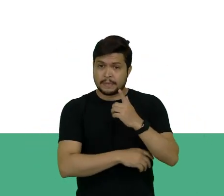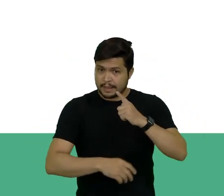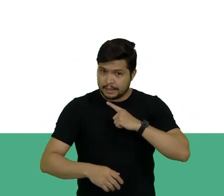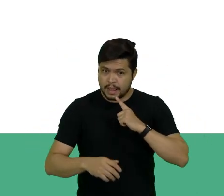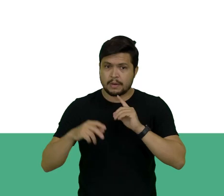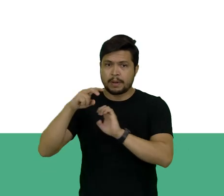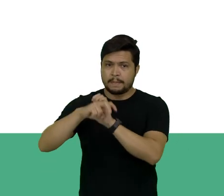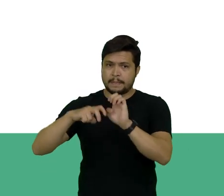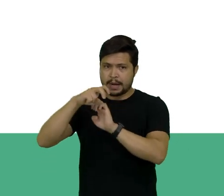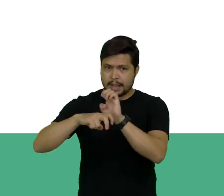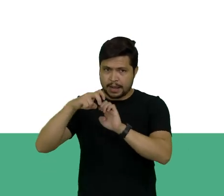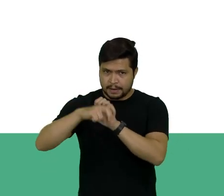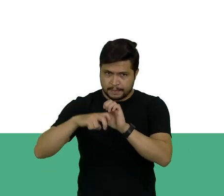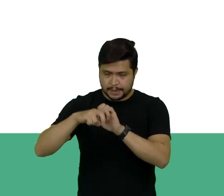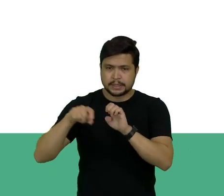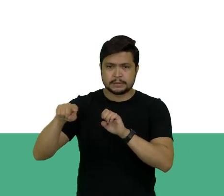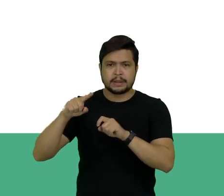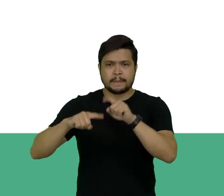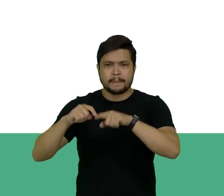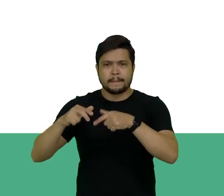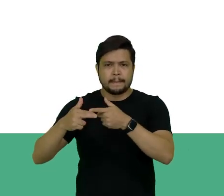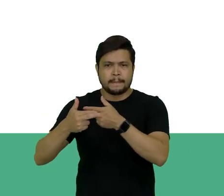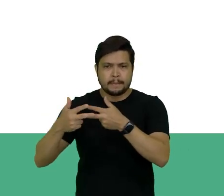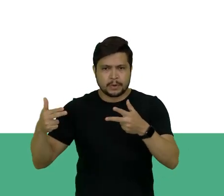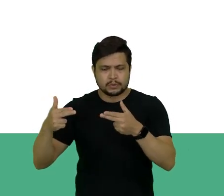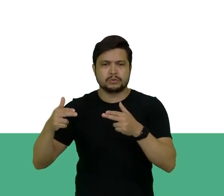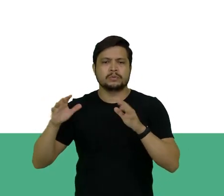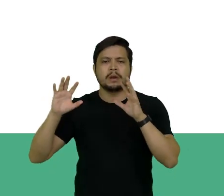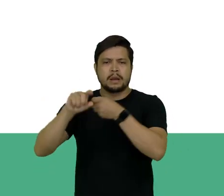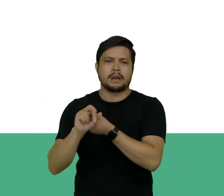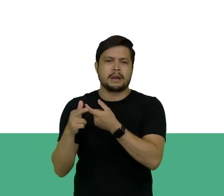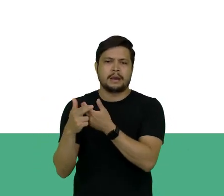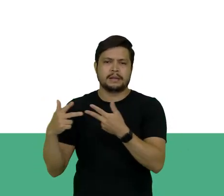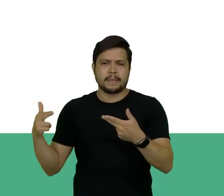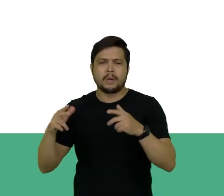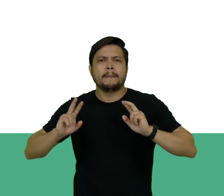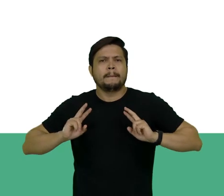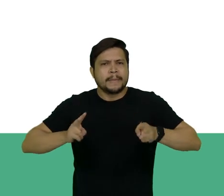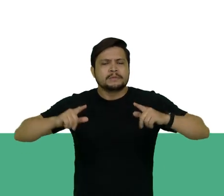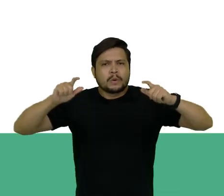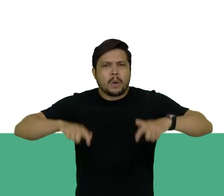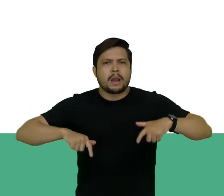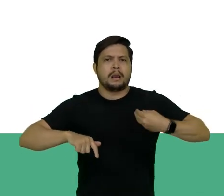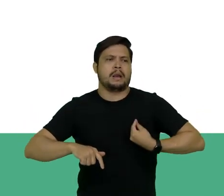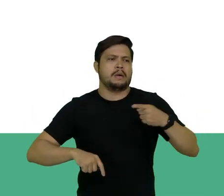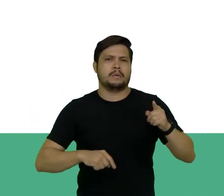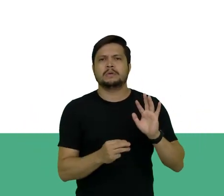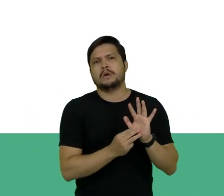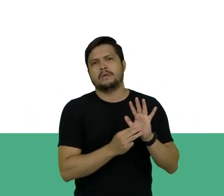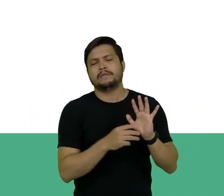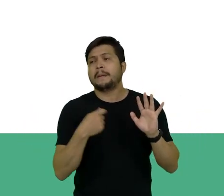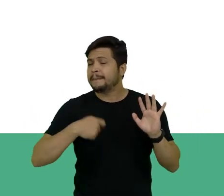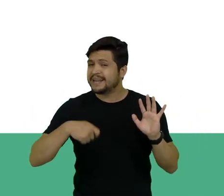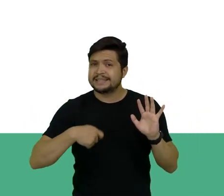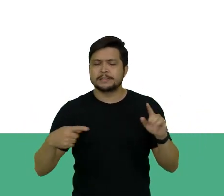temos uma Embrapa de produto animal no mesmo lugar onde a uva está. Então, a gente tem que